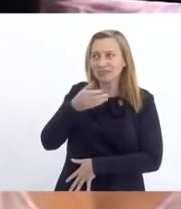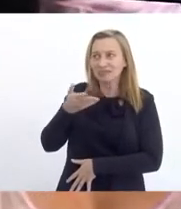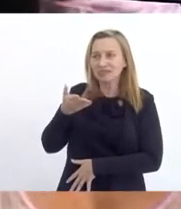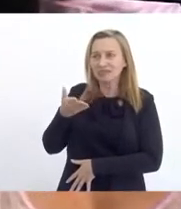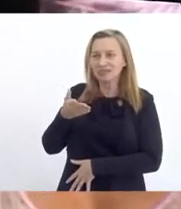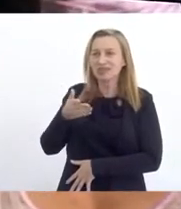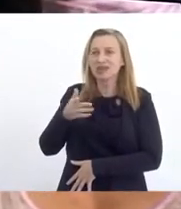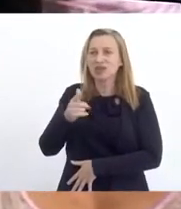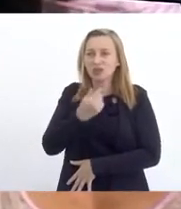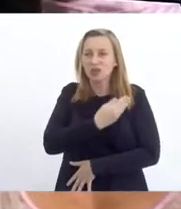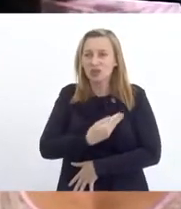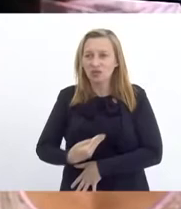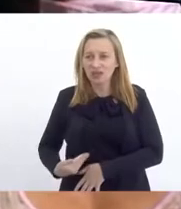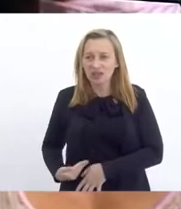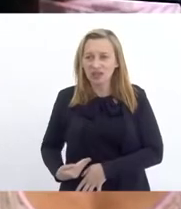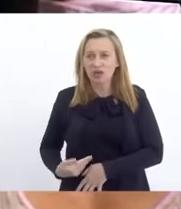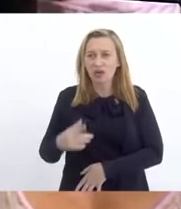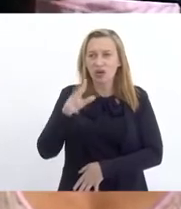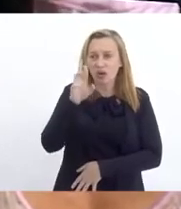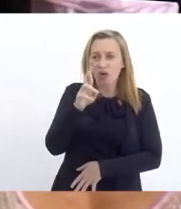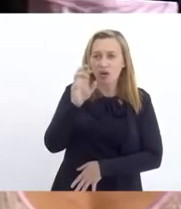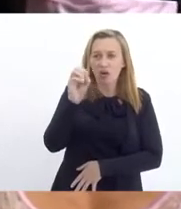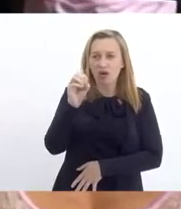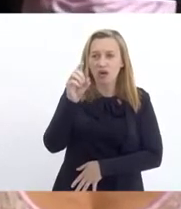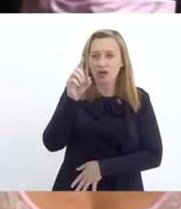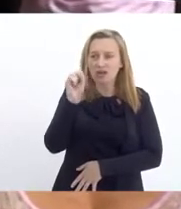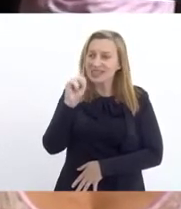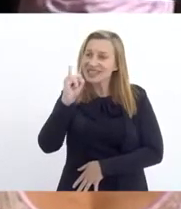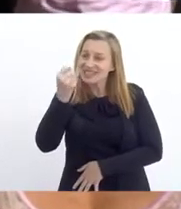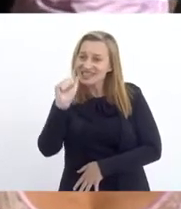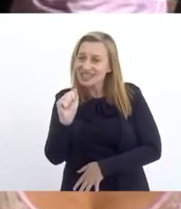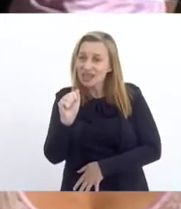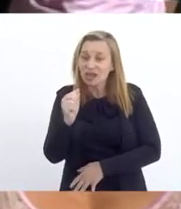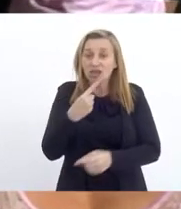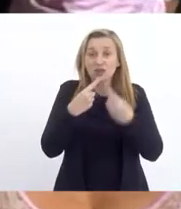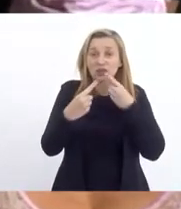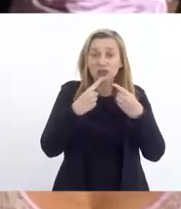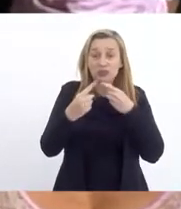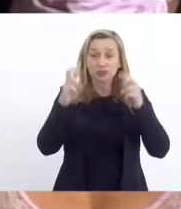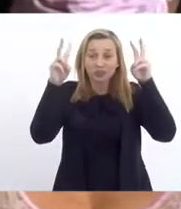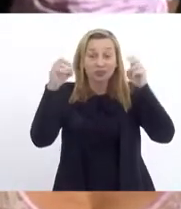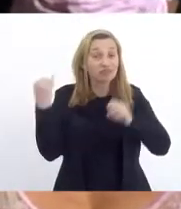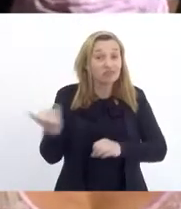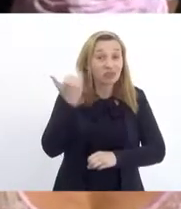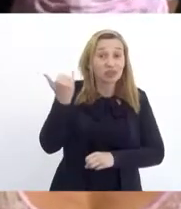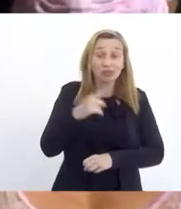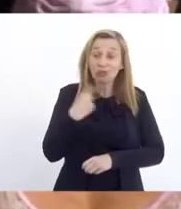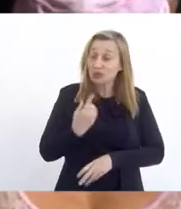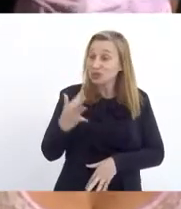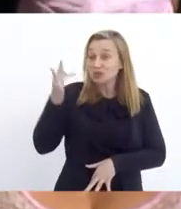Rosinha, para debater um assunto tão importante para o nosso futuro.